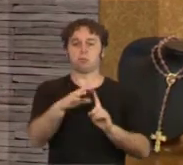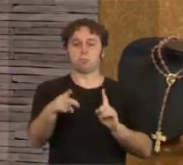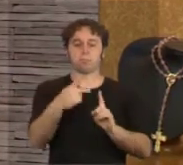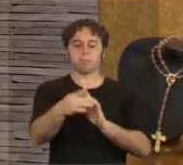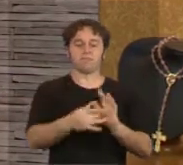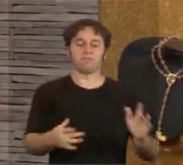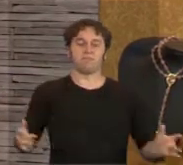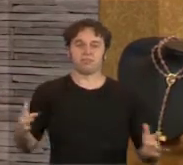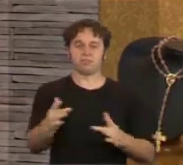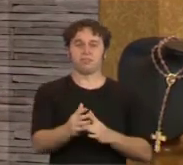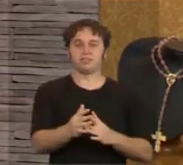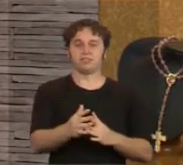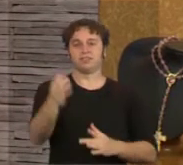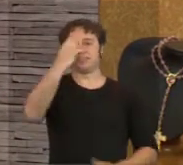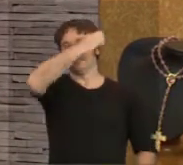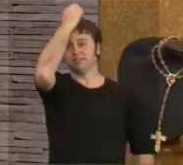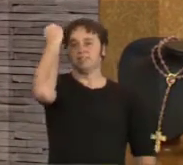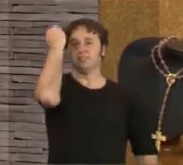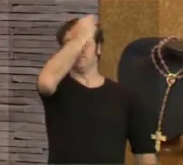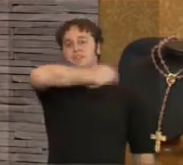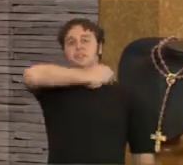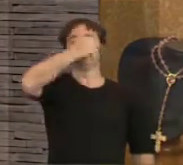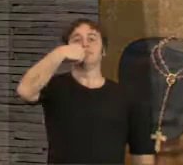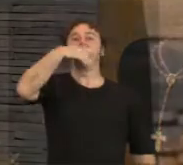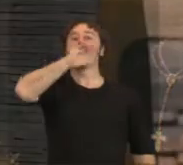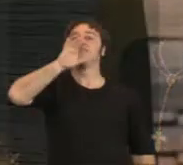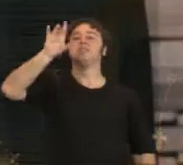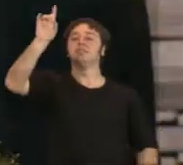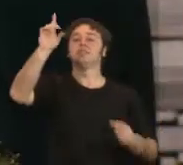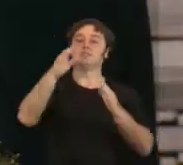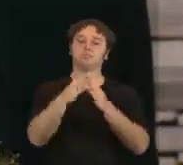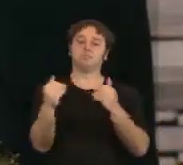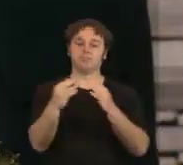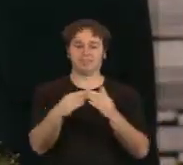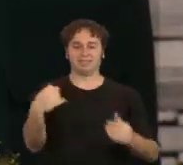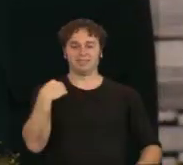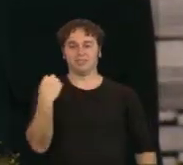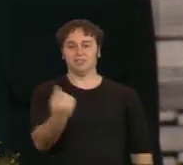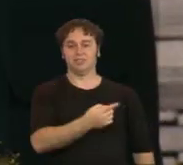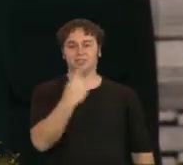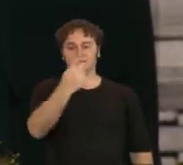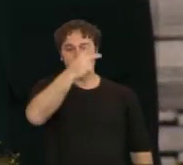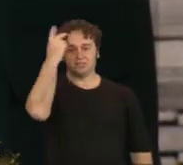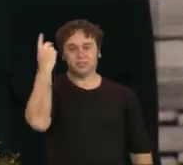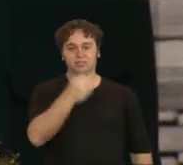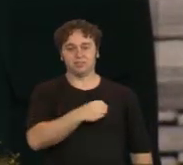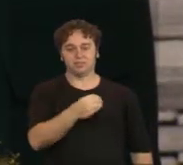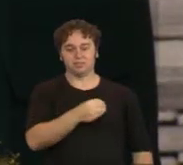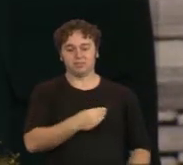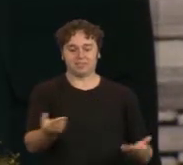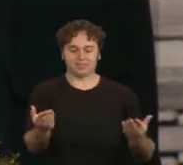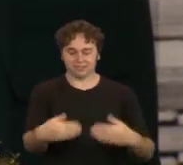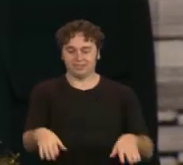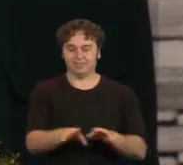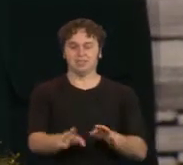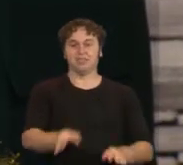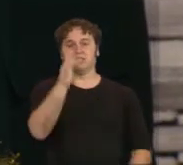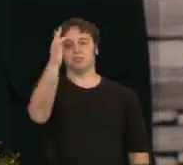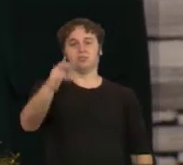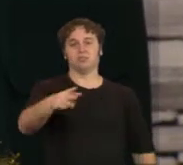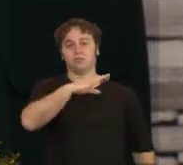as mulheres, e bendito é o fruto do vosso ventre, Jesus. Santa Maria, Mãe de Deus, rogai por nós,